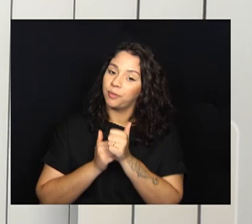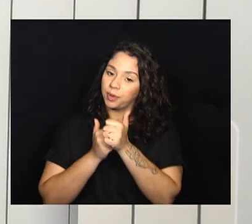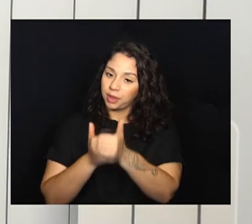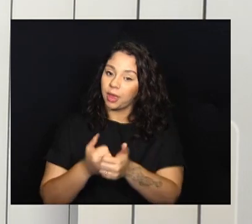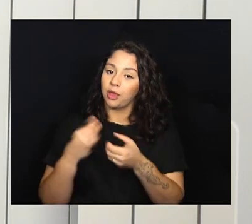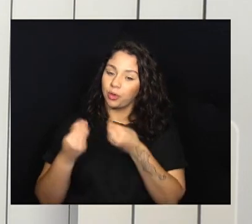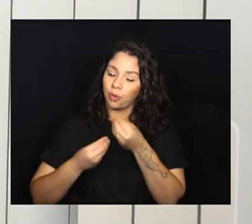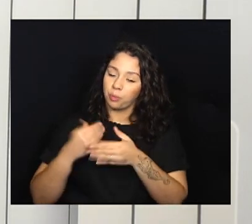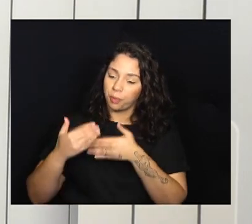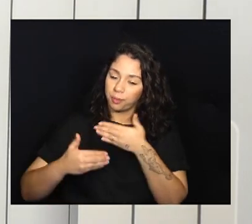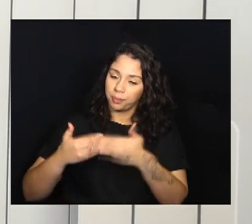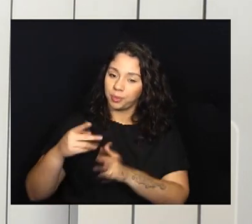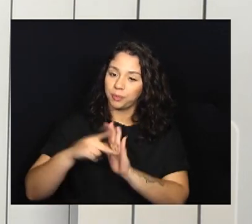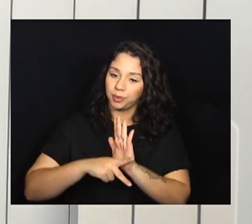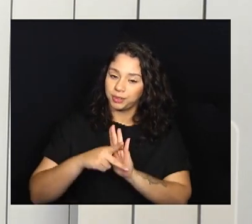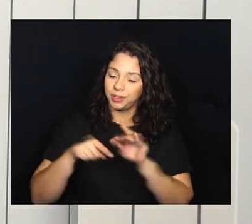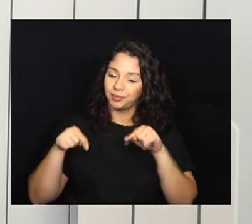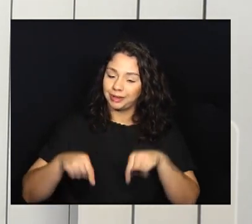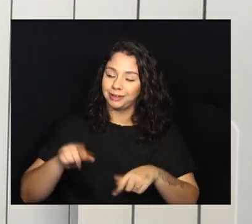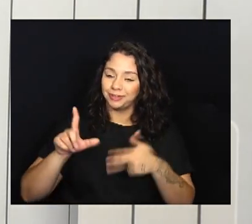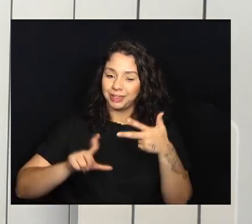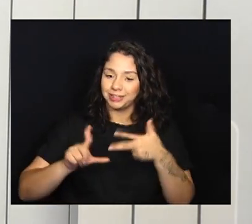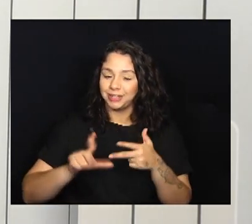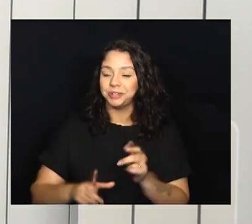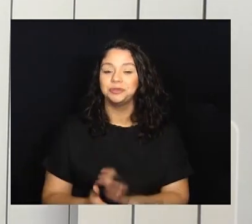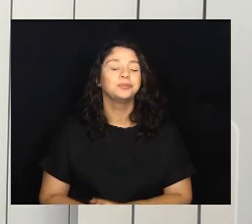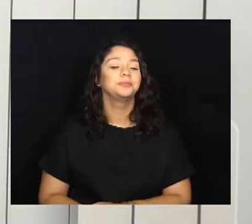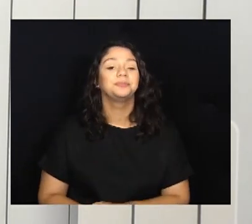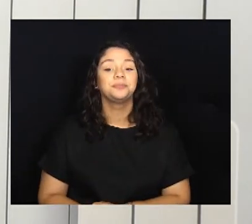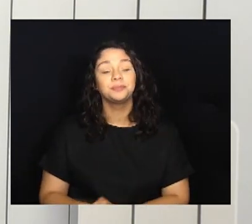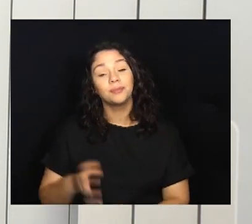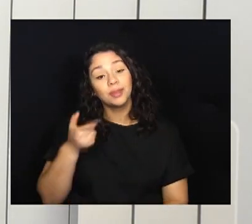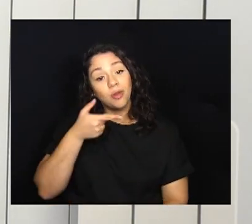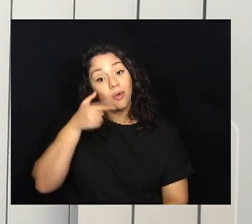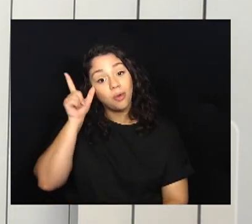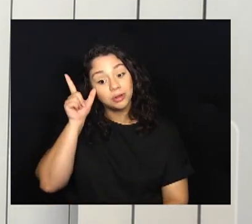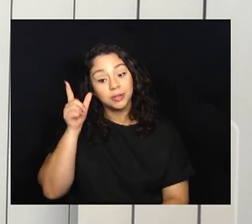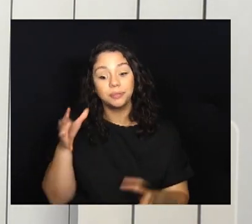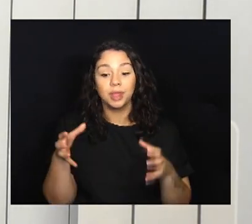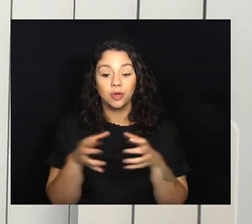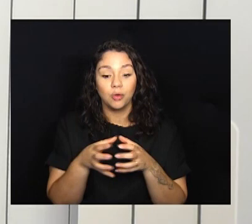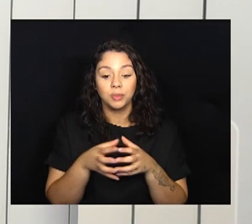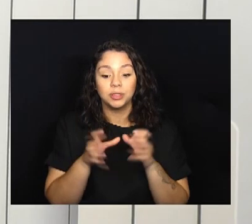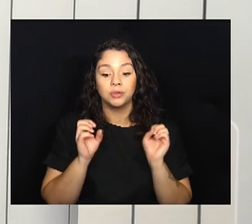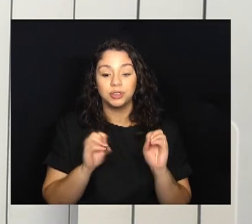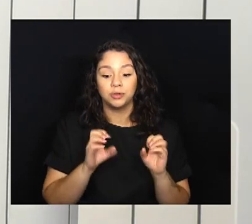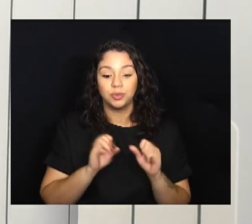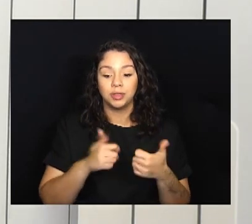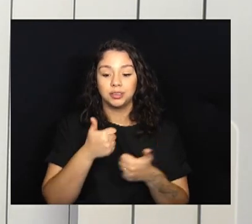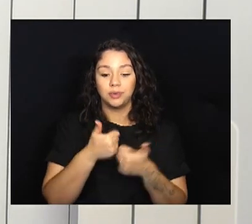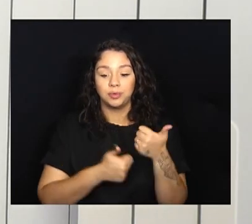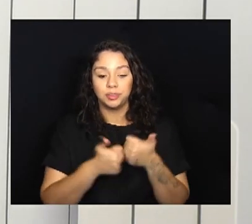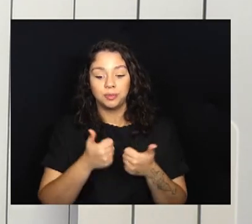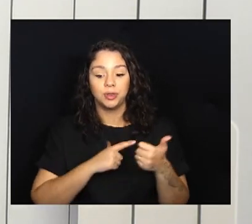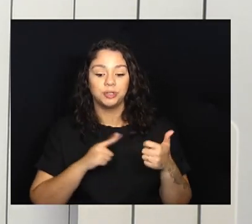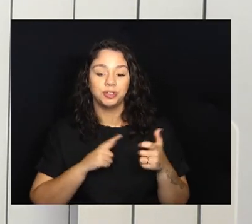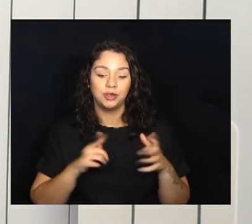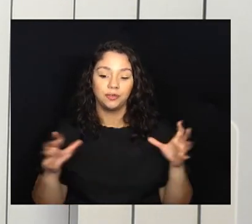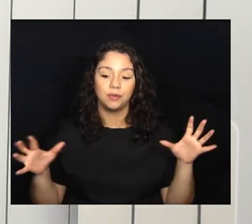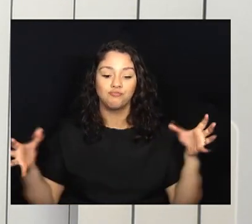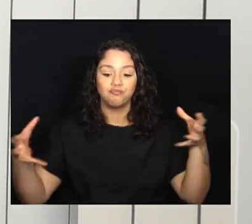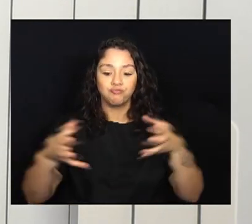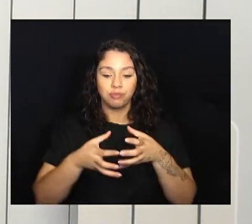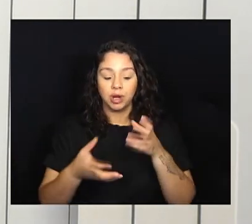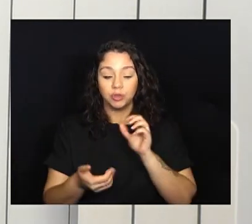do projeto aqui no Legislativo. E ontem a Comissão de Educação e Esporte se reuniu e